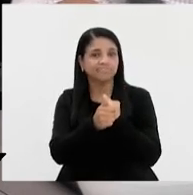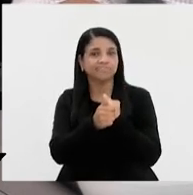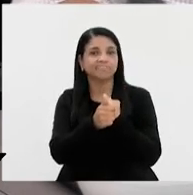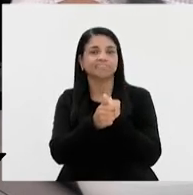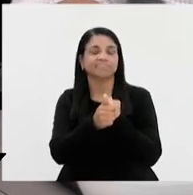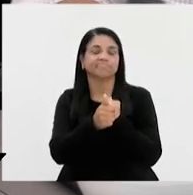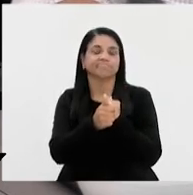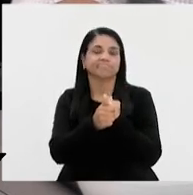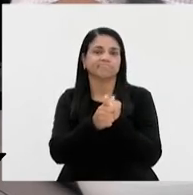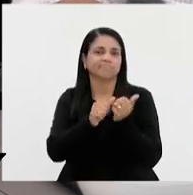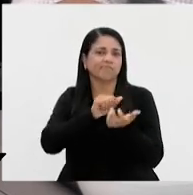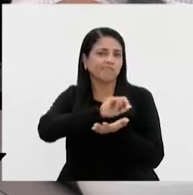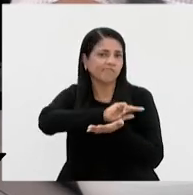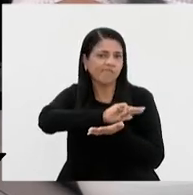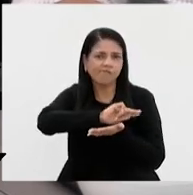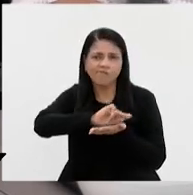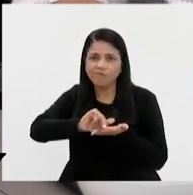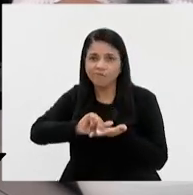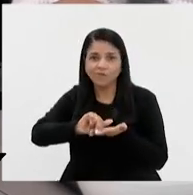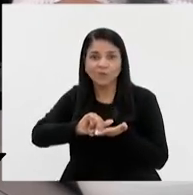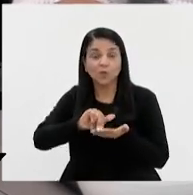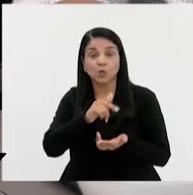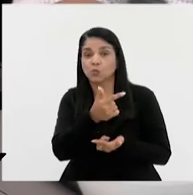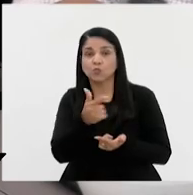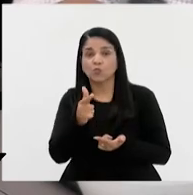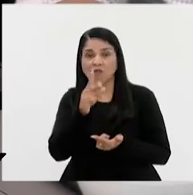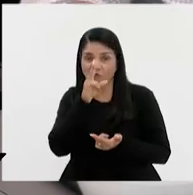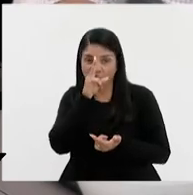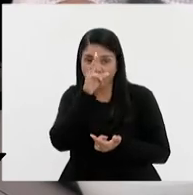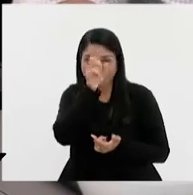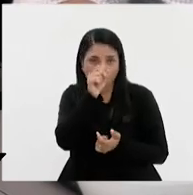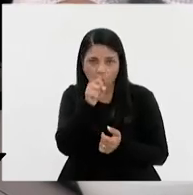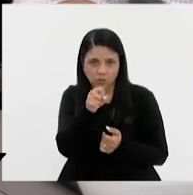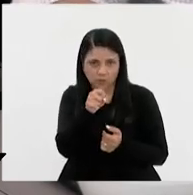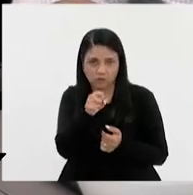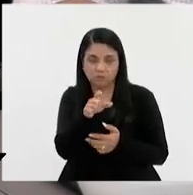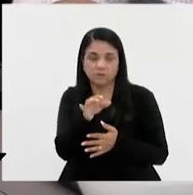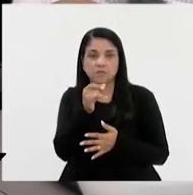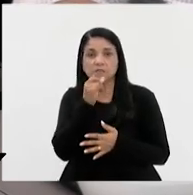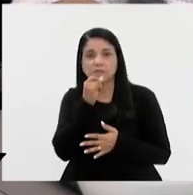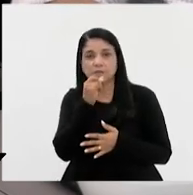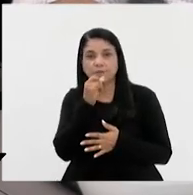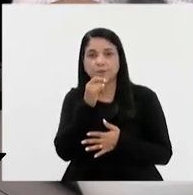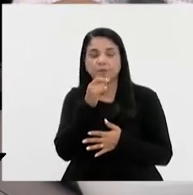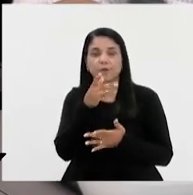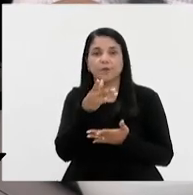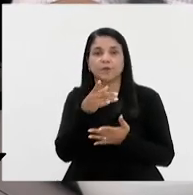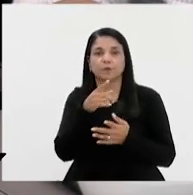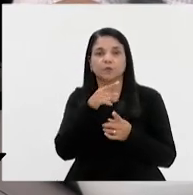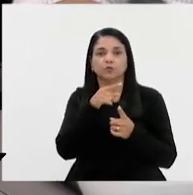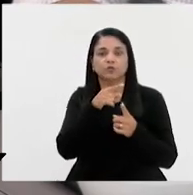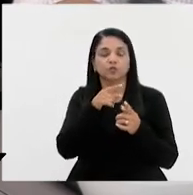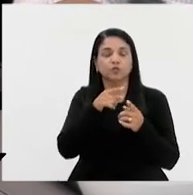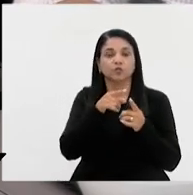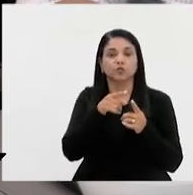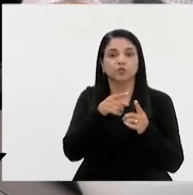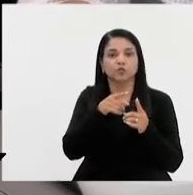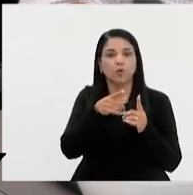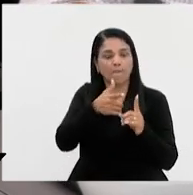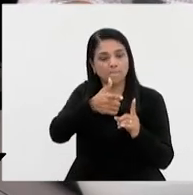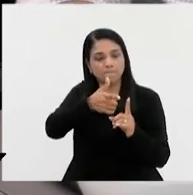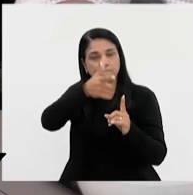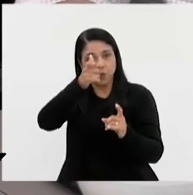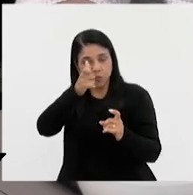não são baseados na força. Né? Eu já nem digo o tiro olímpico, eu digo o xadrez, que é um esporte